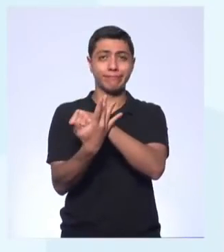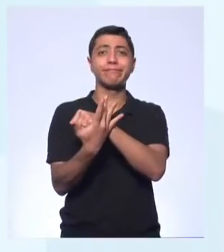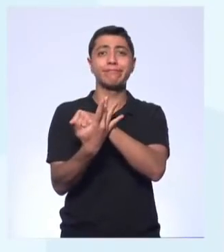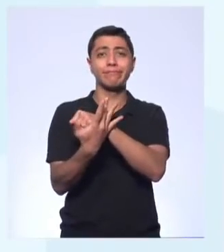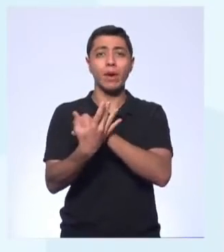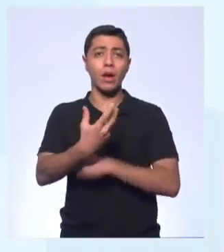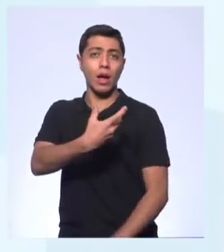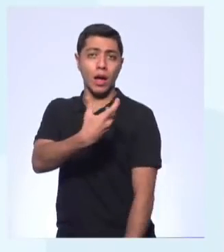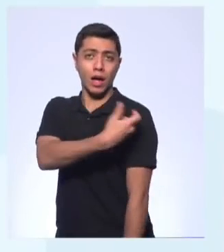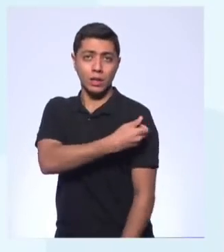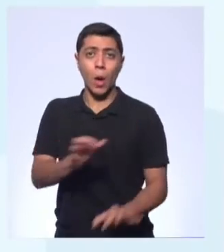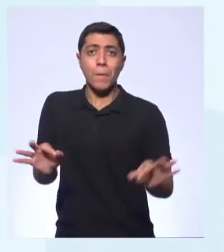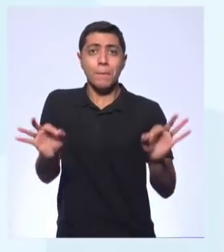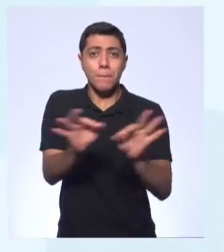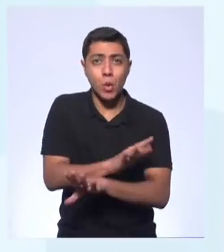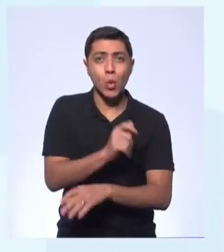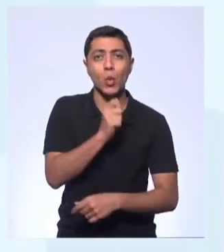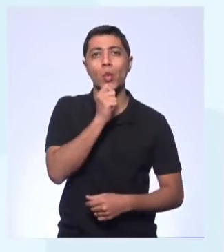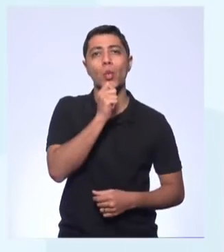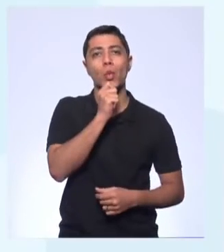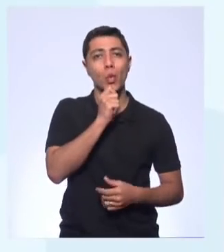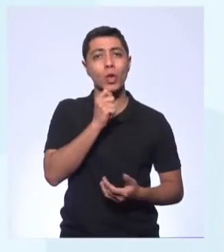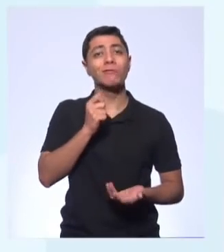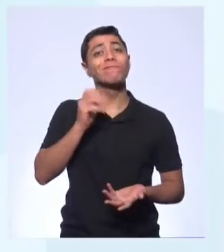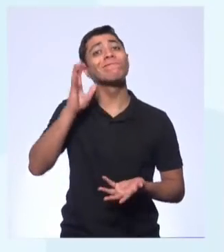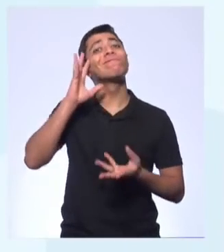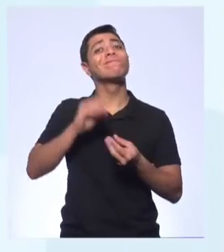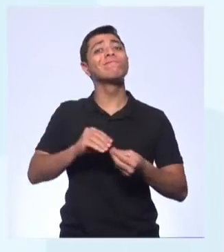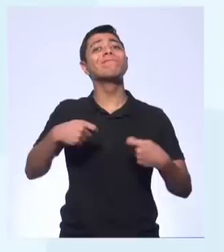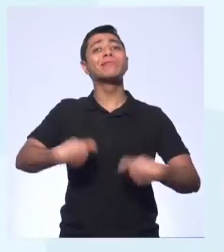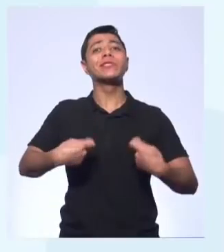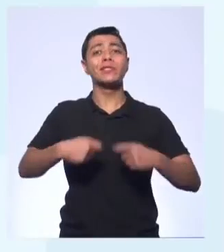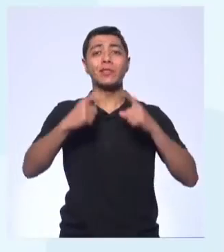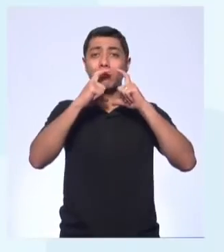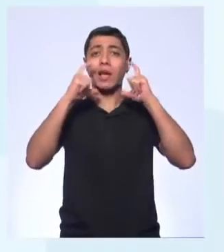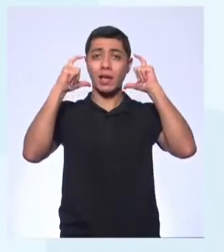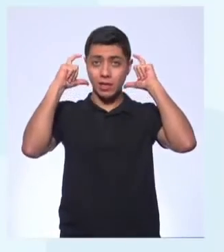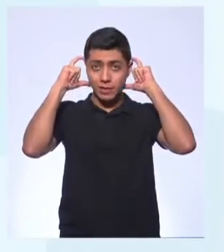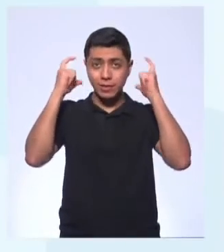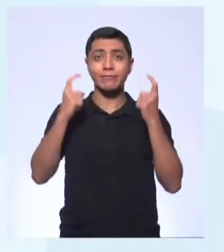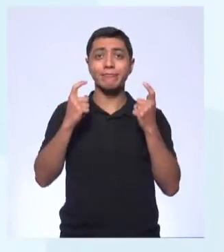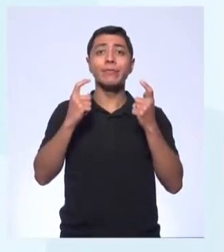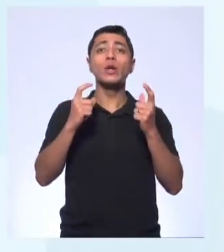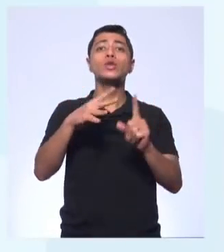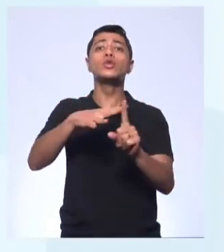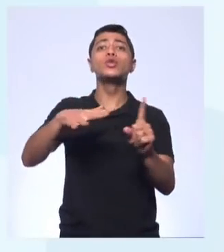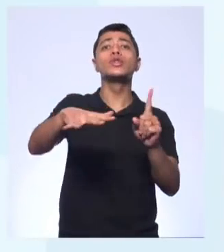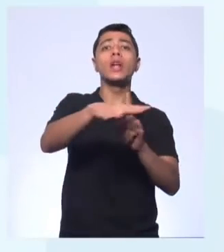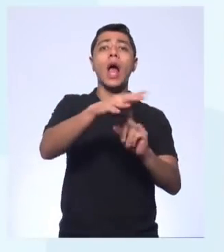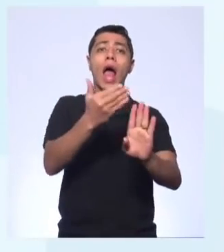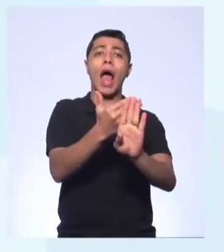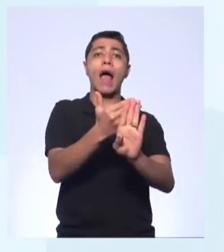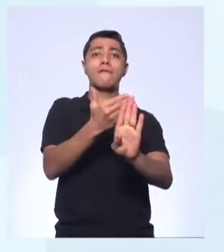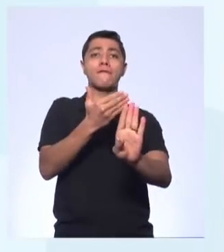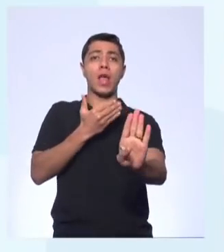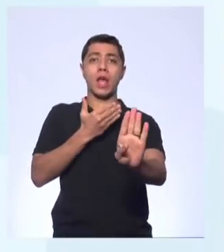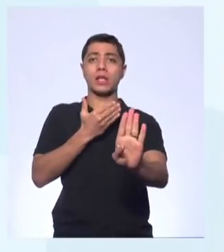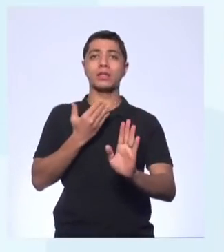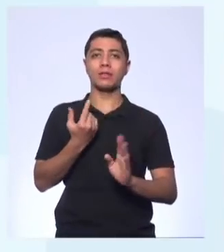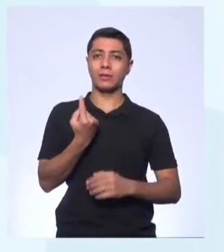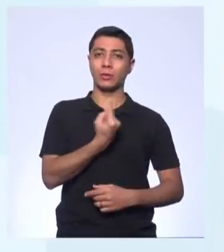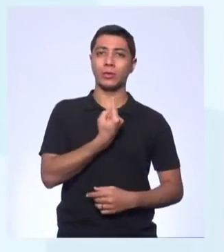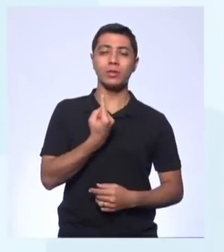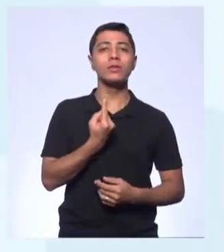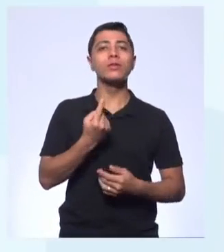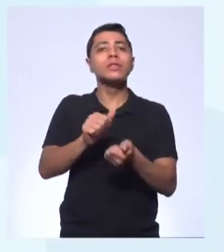prevenção, temos que usar máscara, manter distanciamento social, higienizar as mãos com sabão ou usar álcool